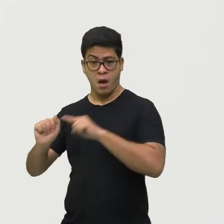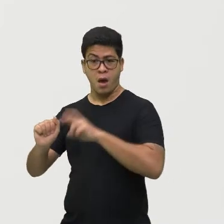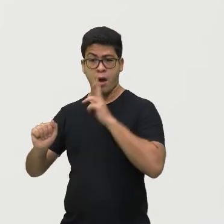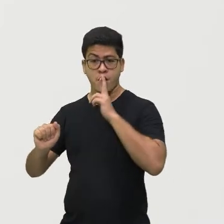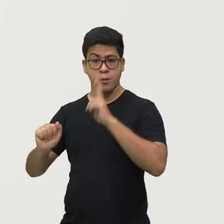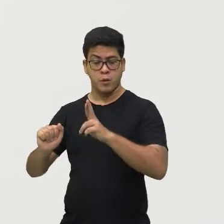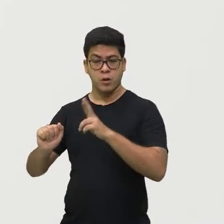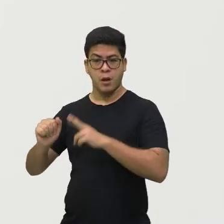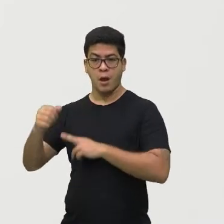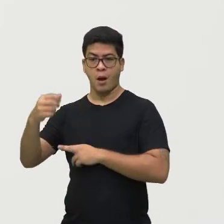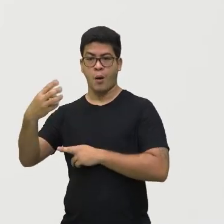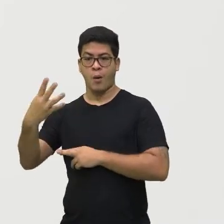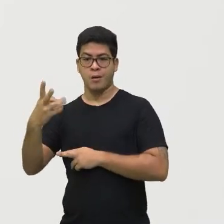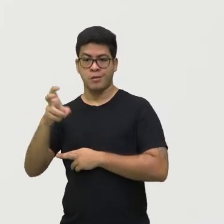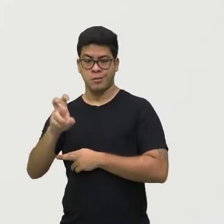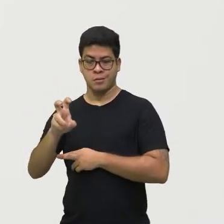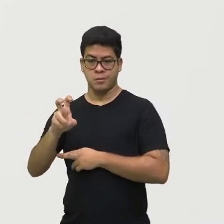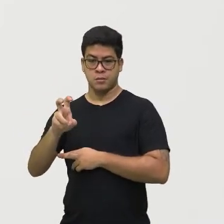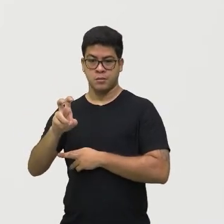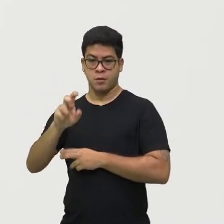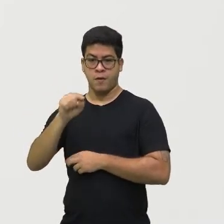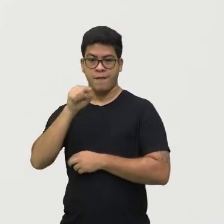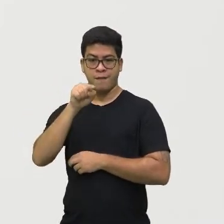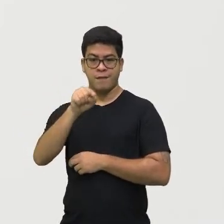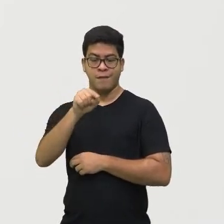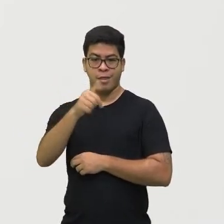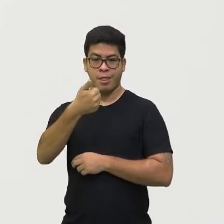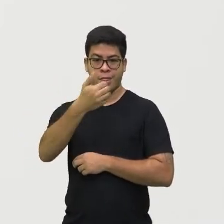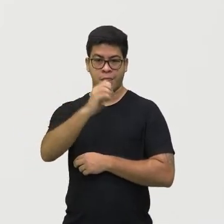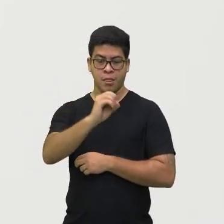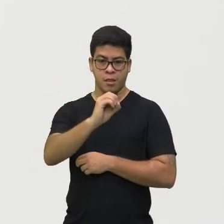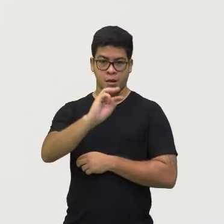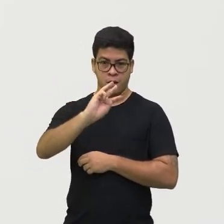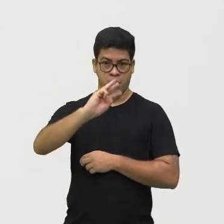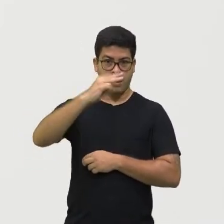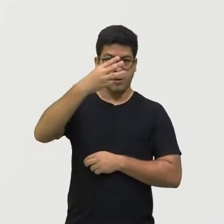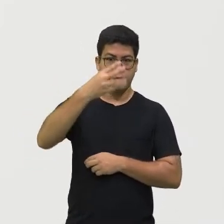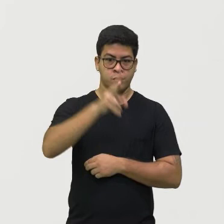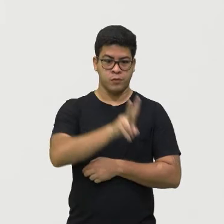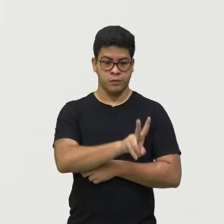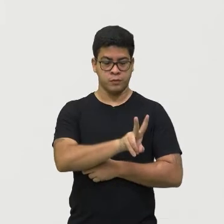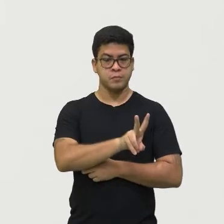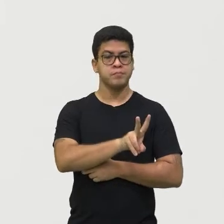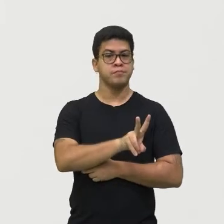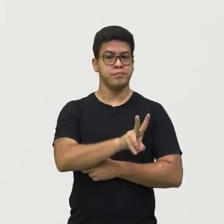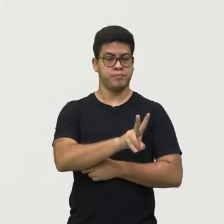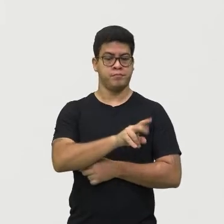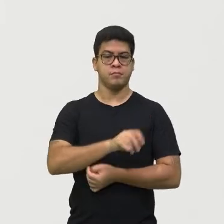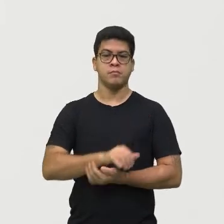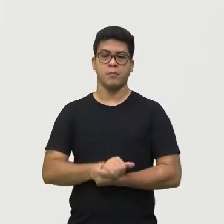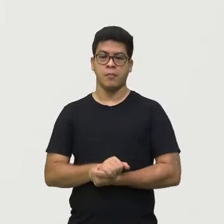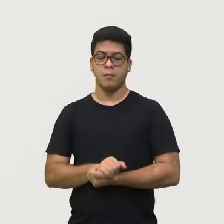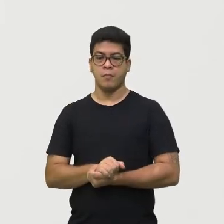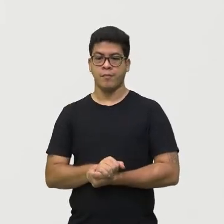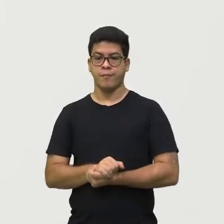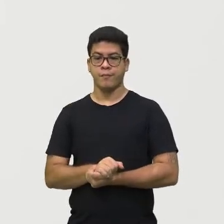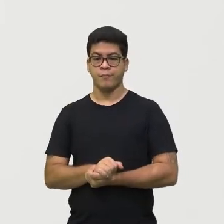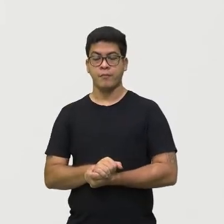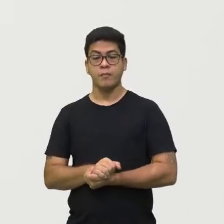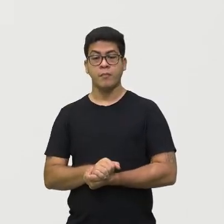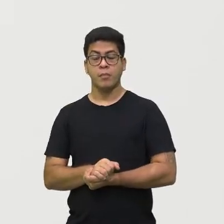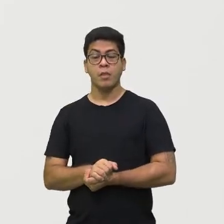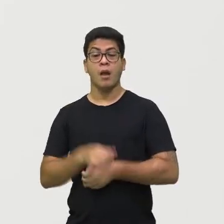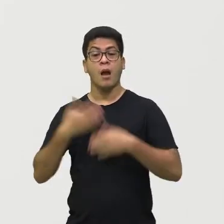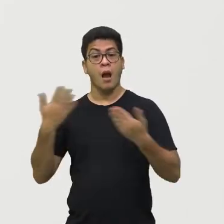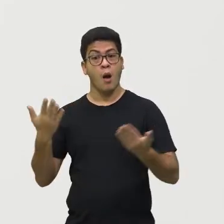45 vezes 10 elevado ao cubo, né? Porque 90 dividido por 2 é 45, e aí repete lá a